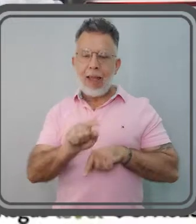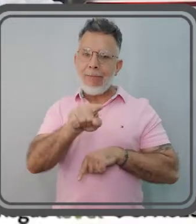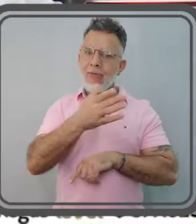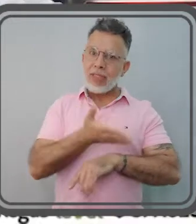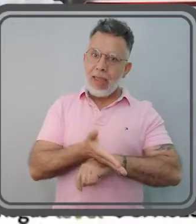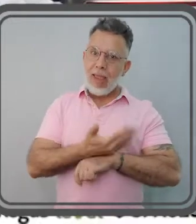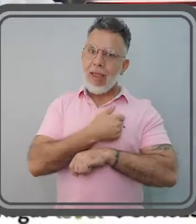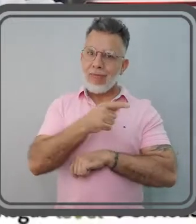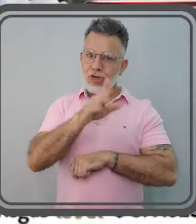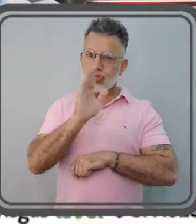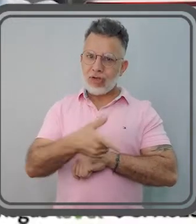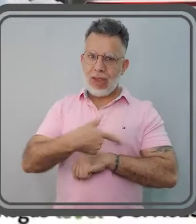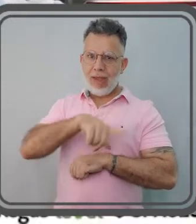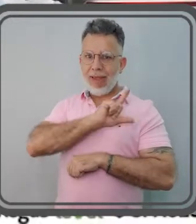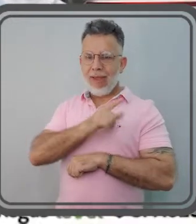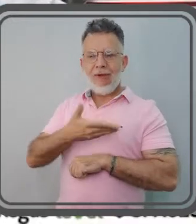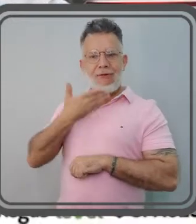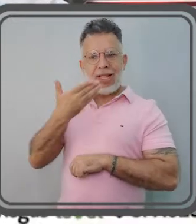essa construção, né?